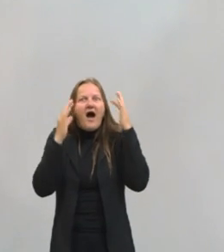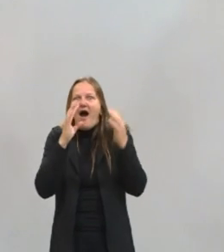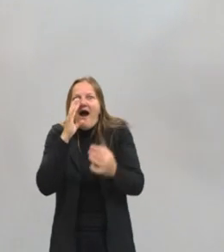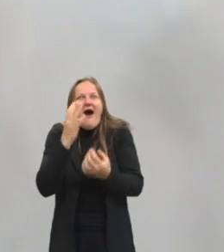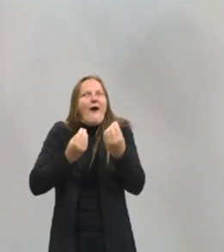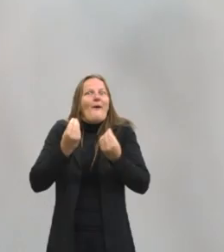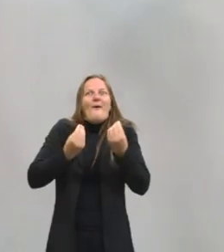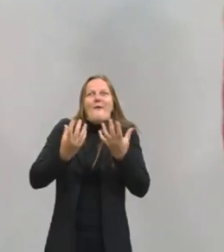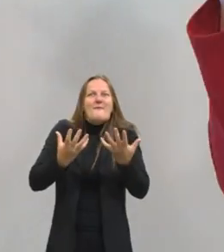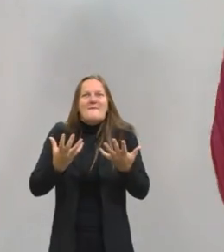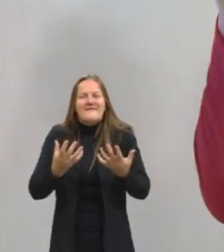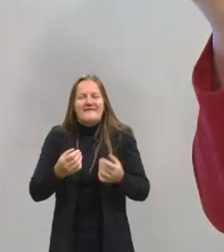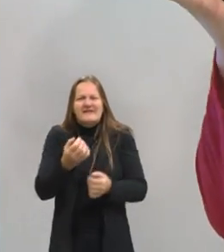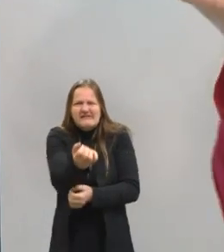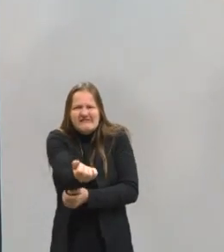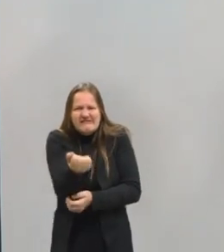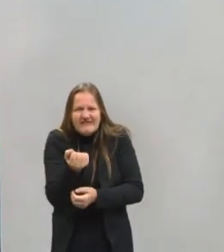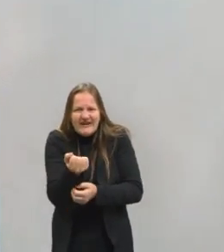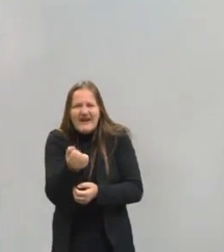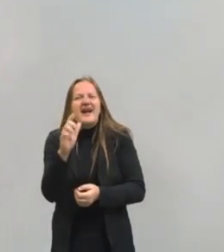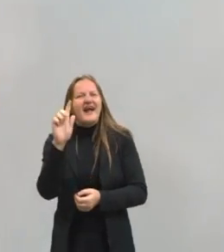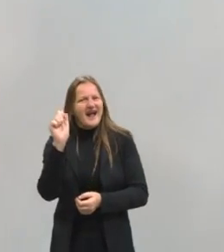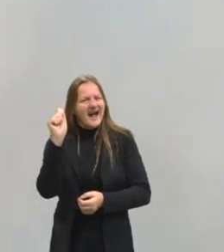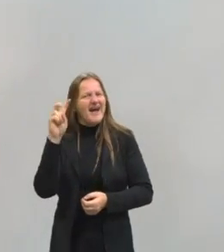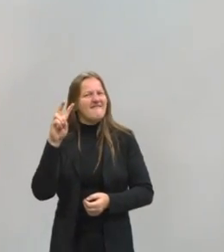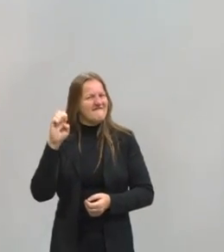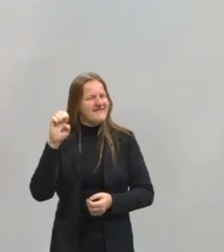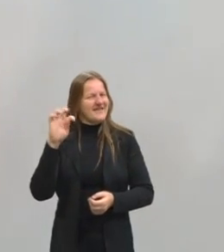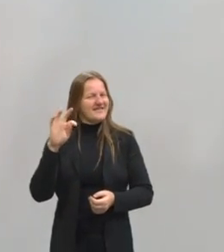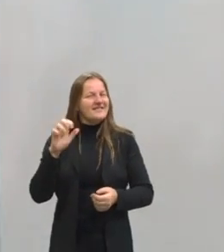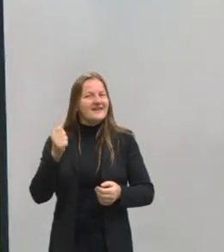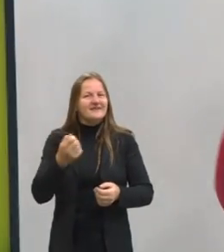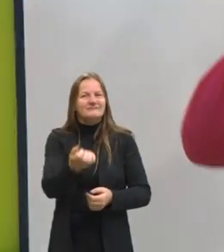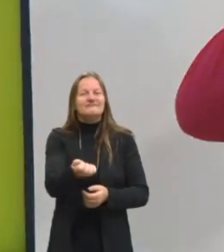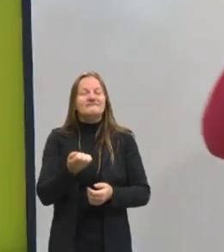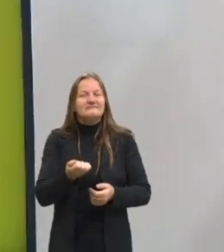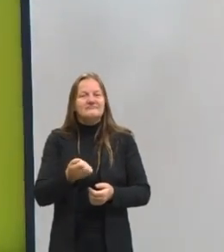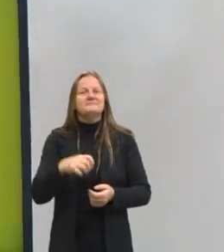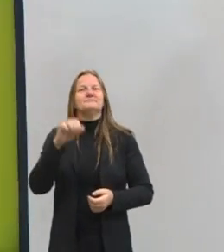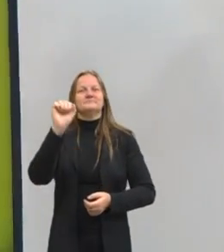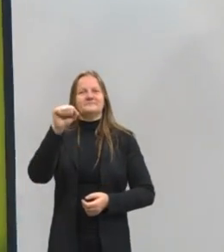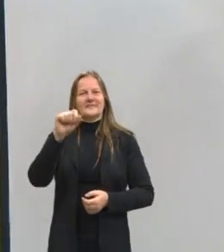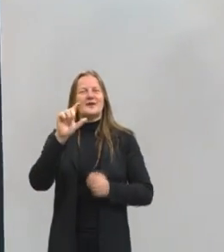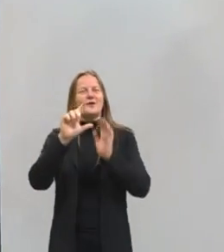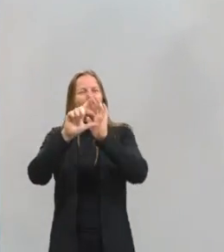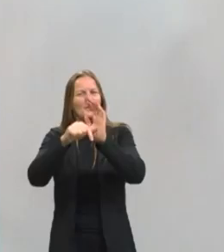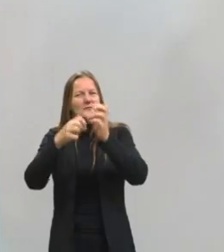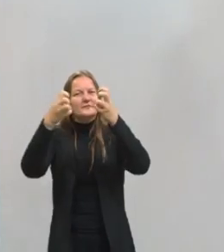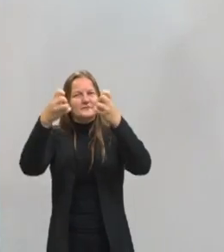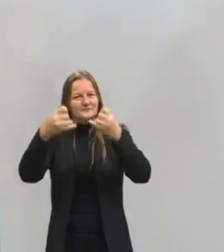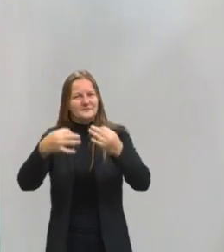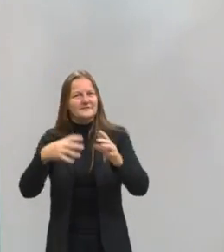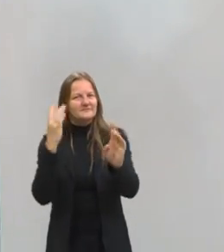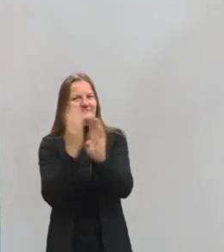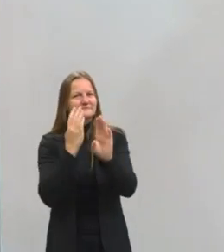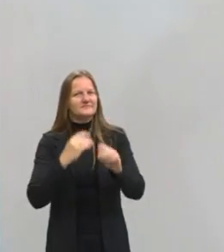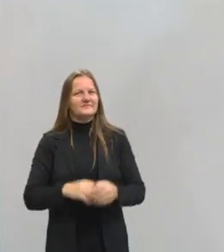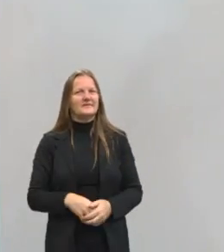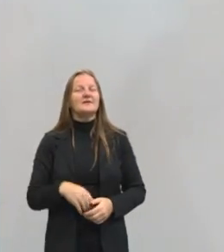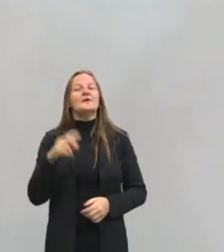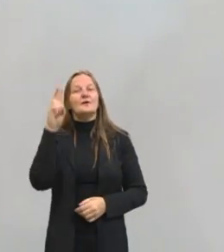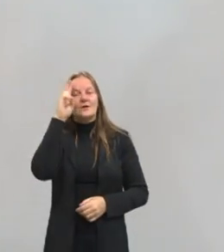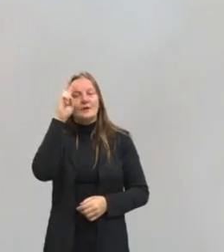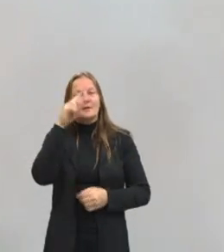gente? O que é Em Qual Gaveta Eu Procuro? Sobre o que a gente vai falar hoje? Daqui a pouquinho vocês vão descobrir. Quero